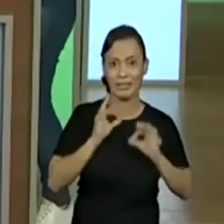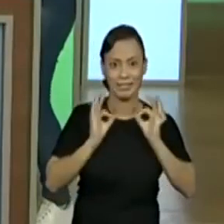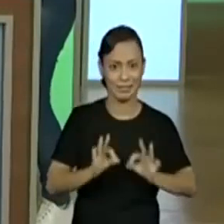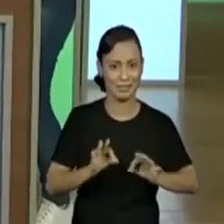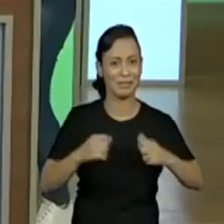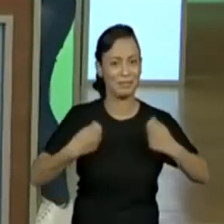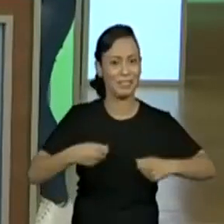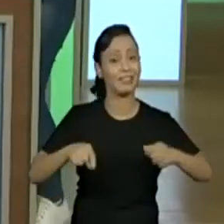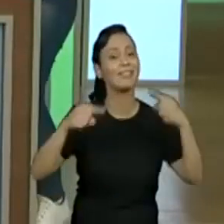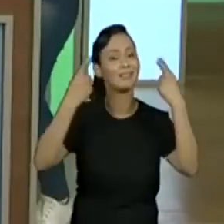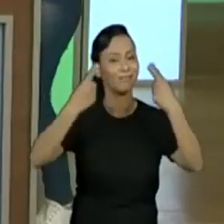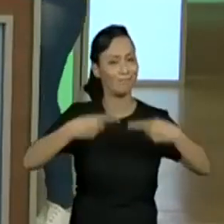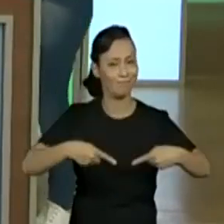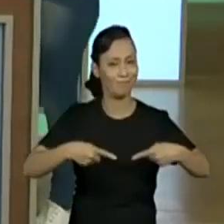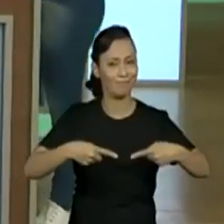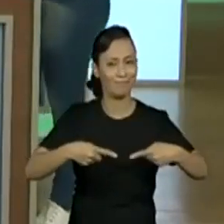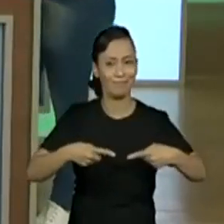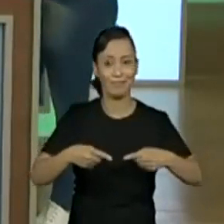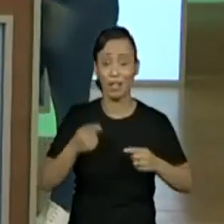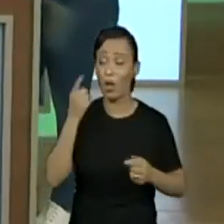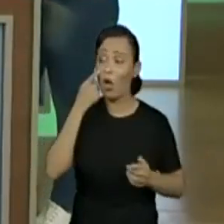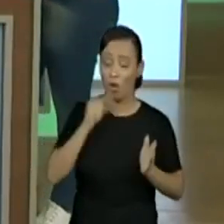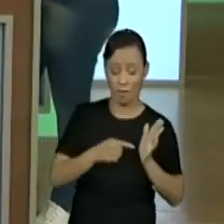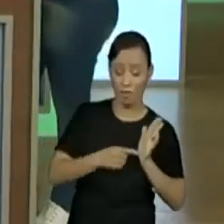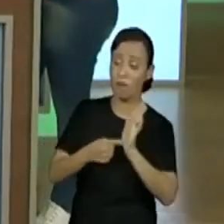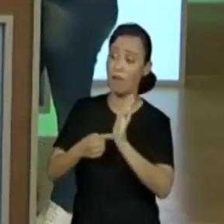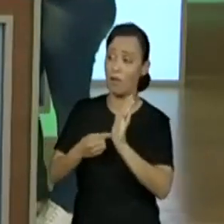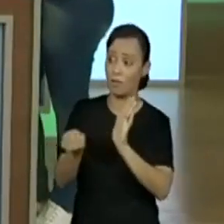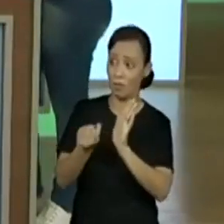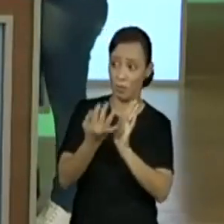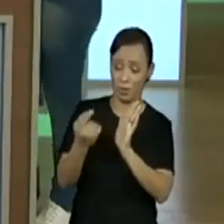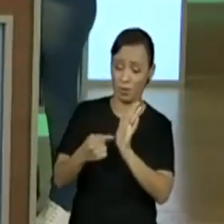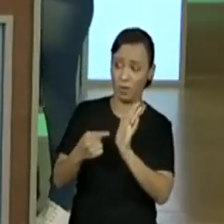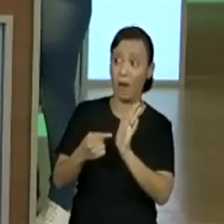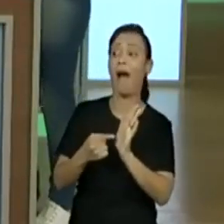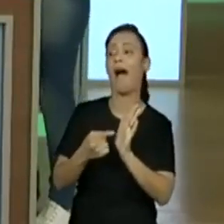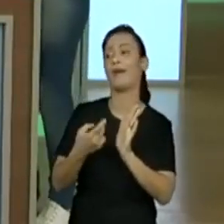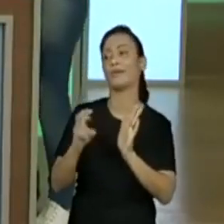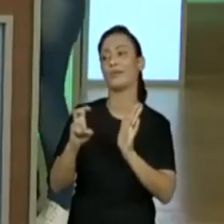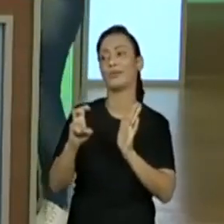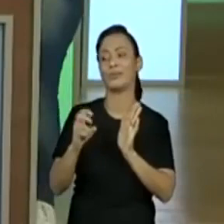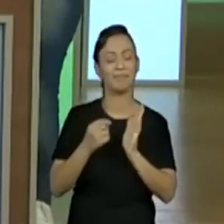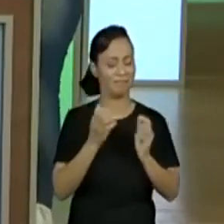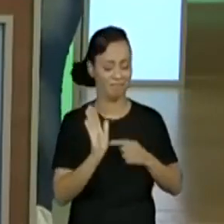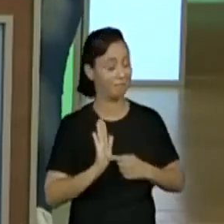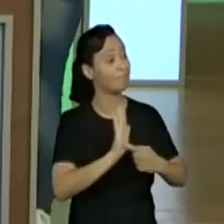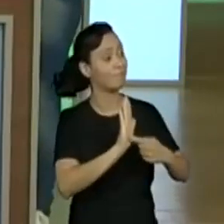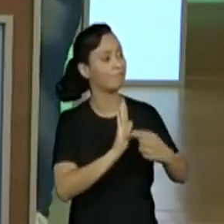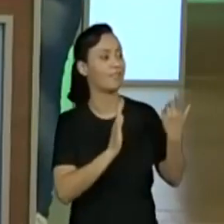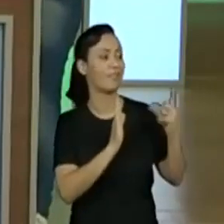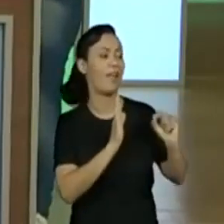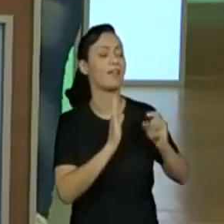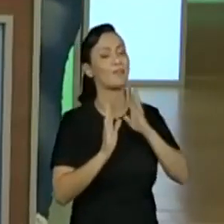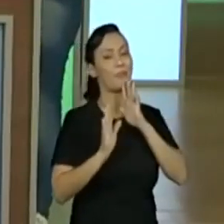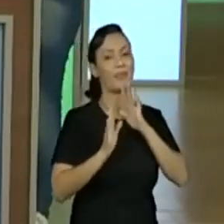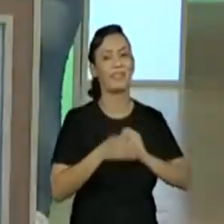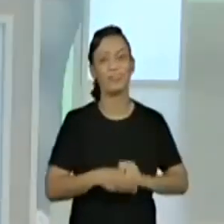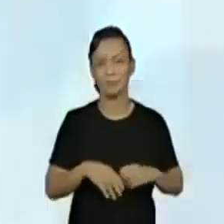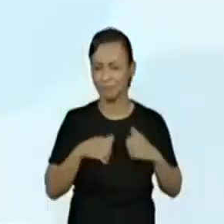número para que o colega pudesse ouvir e perceber se estava correto. Então, vamos ver como aconteceu? Olha lá,